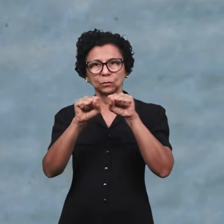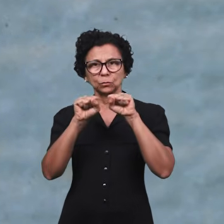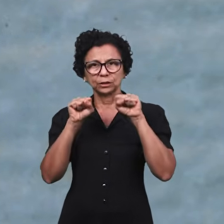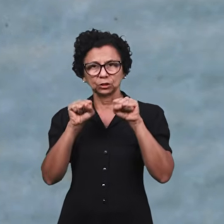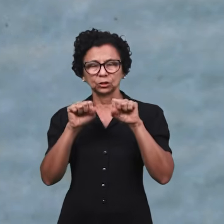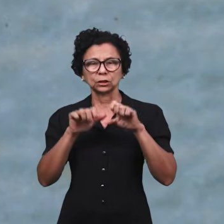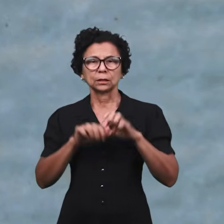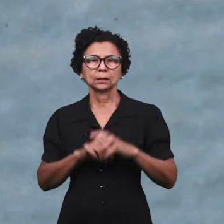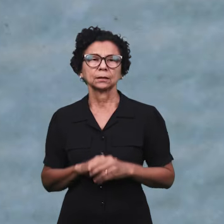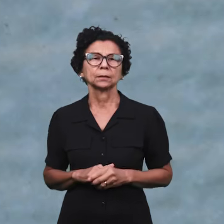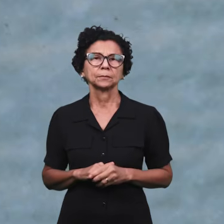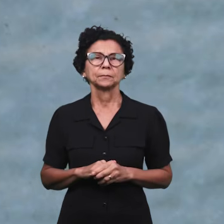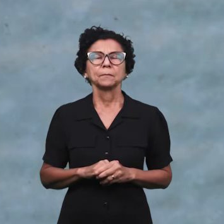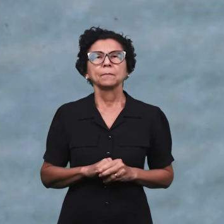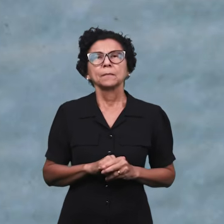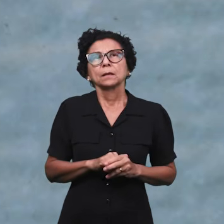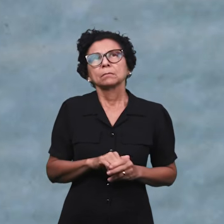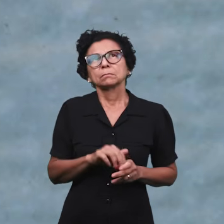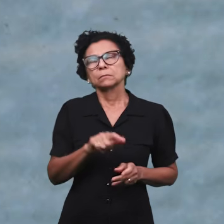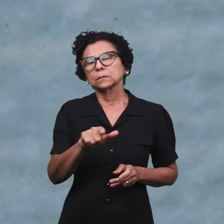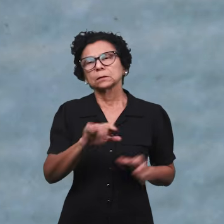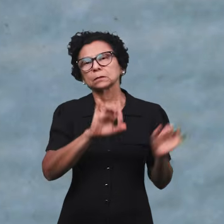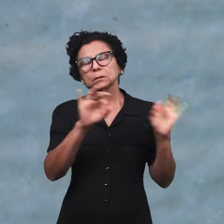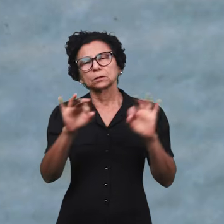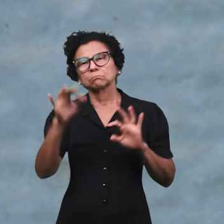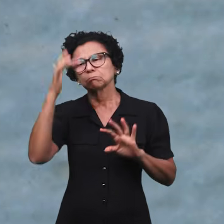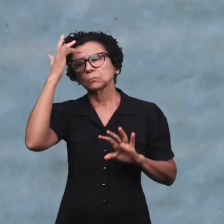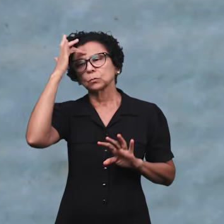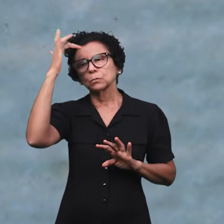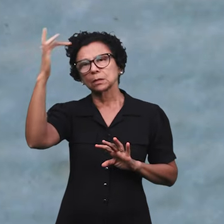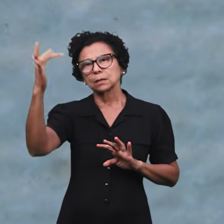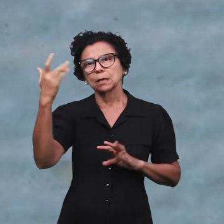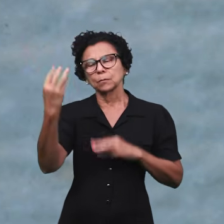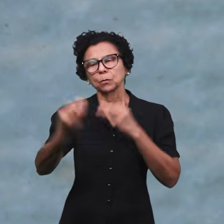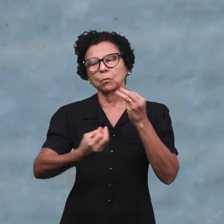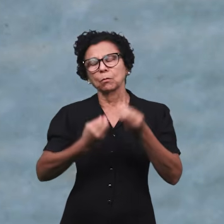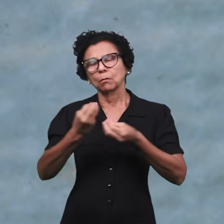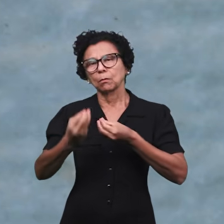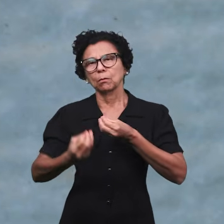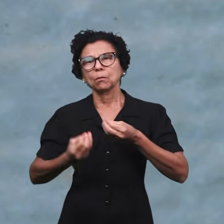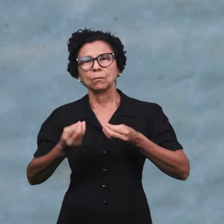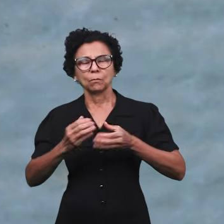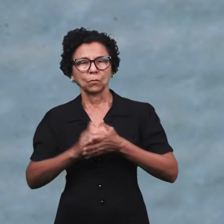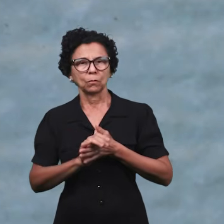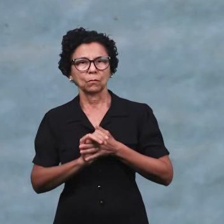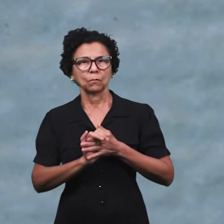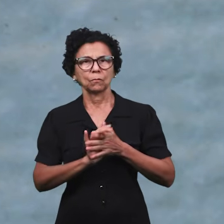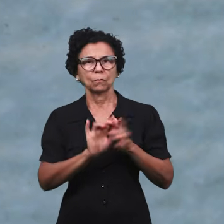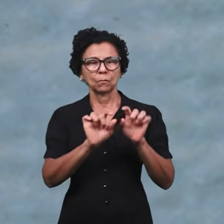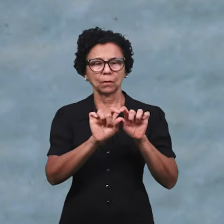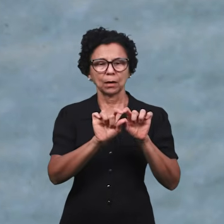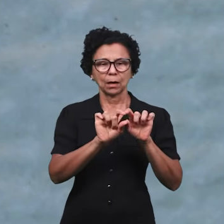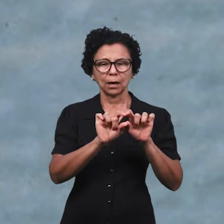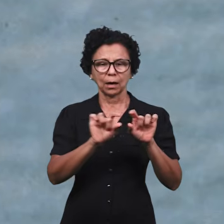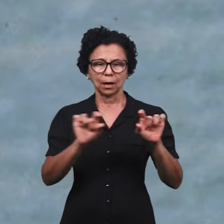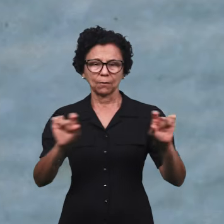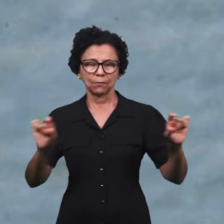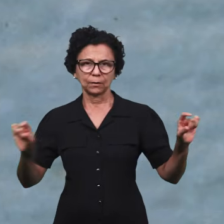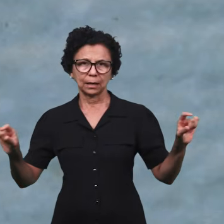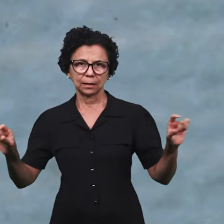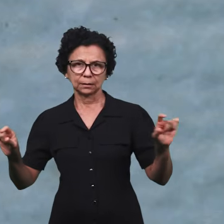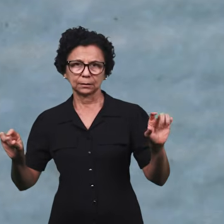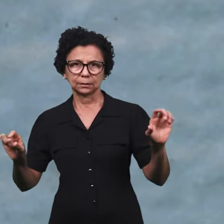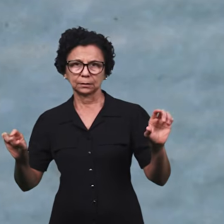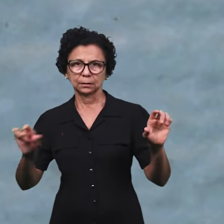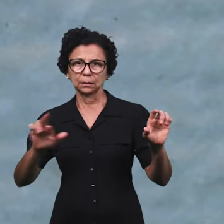informação, que não a construção da oração, da frase, não é literalmente de acordo com